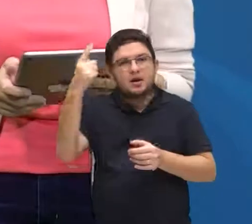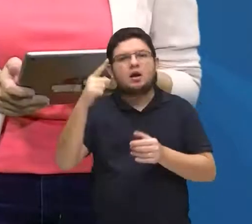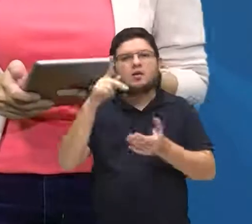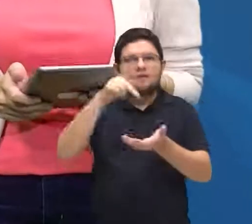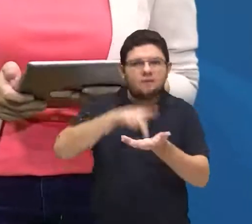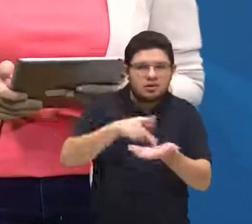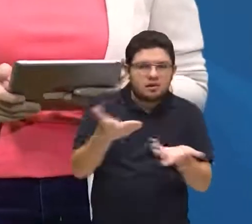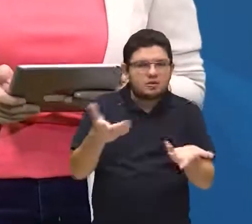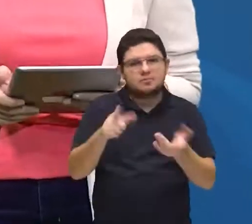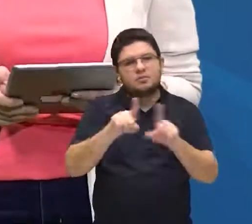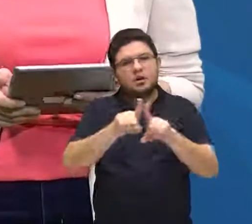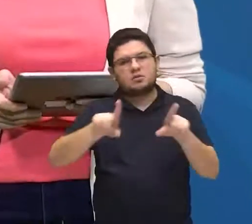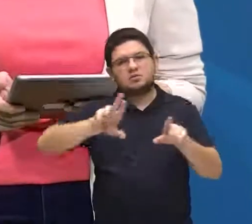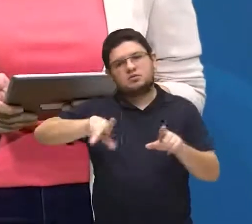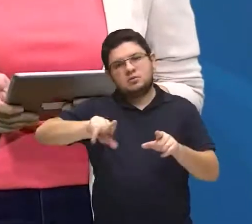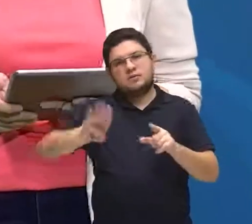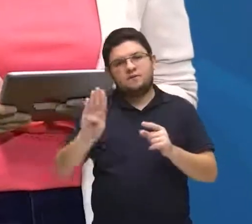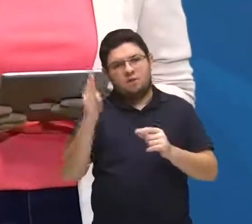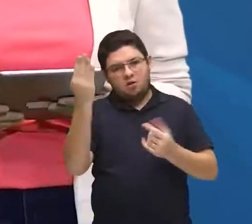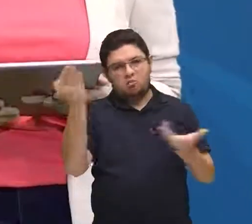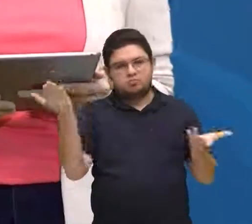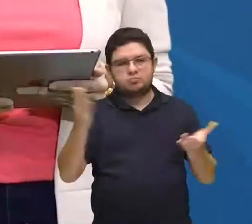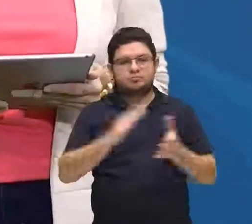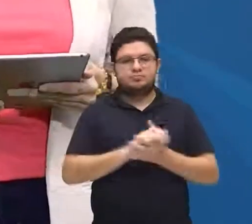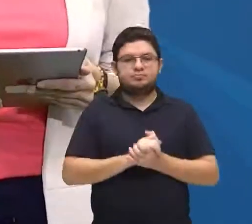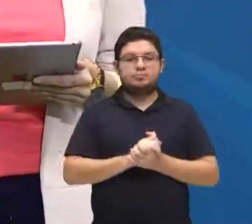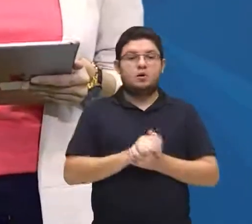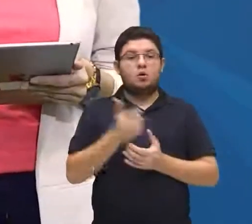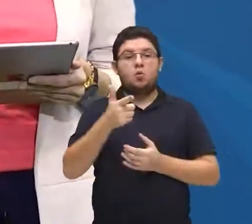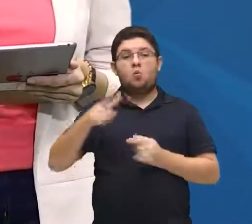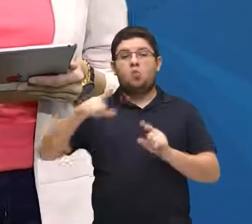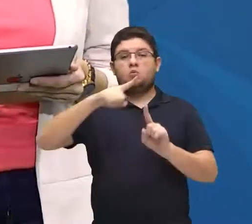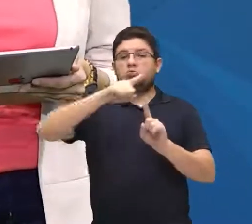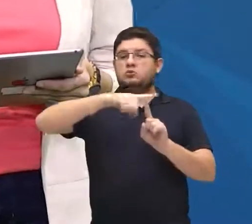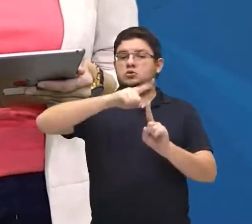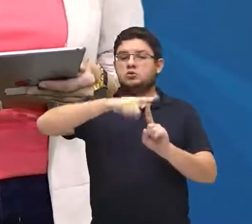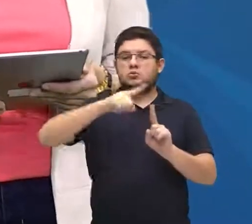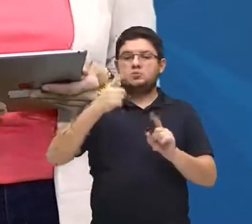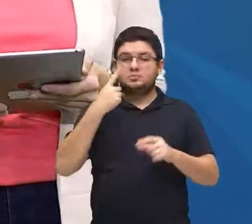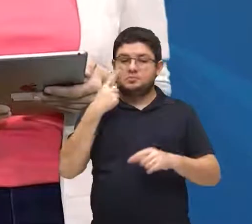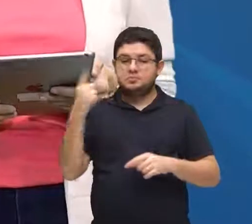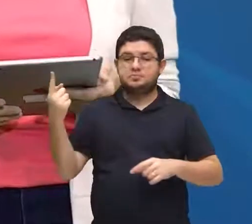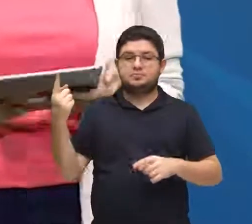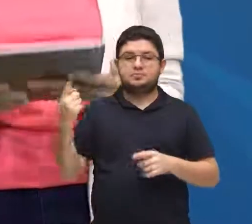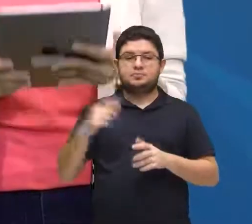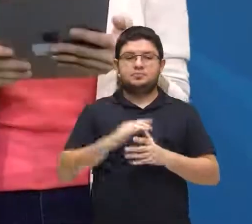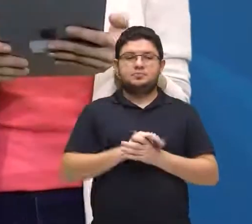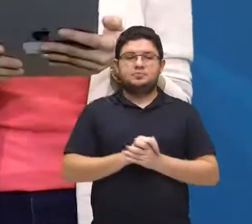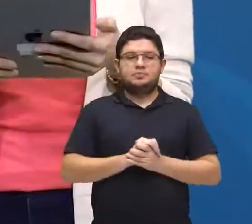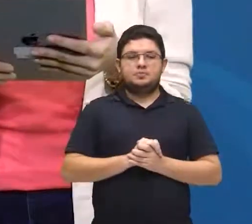Olha só, próximos tipos, vamos dar uma olhadinha. A gente tem também